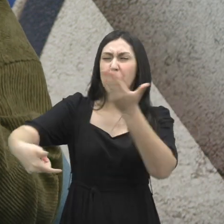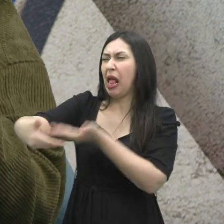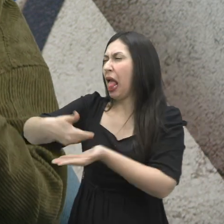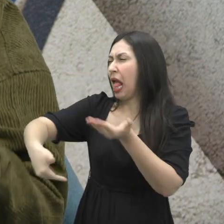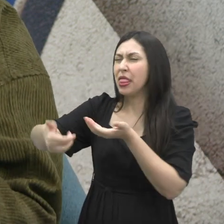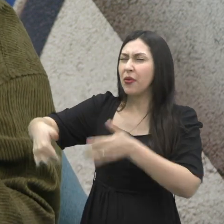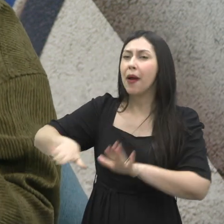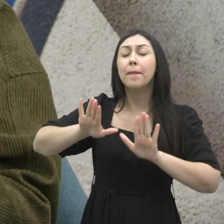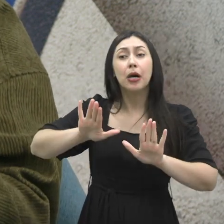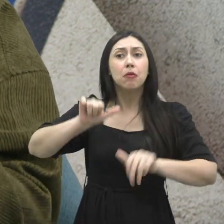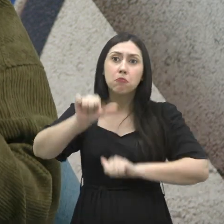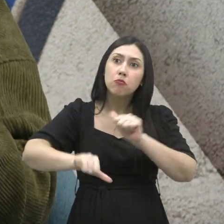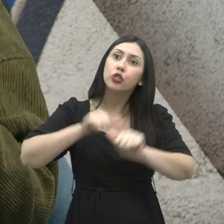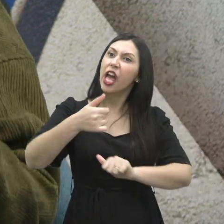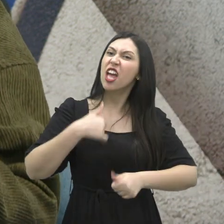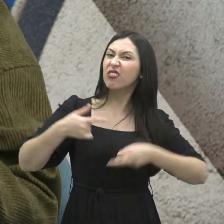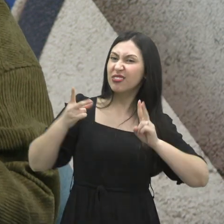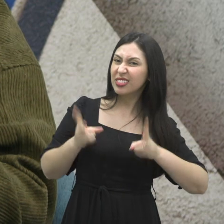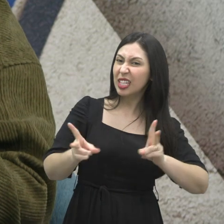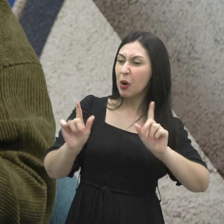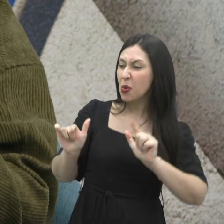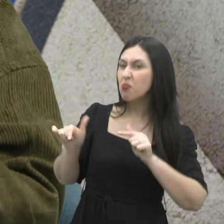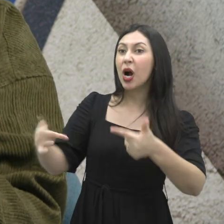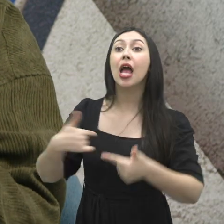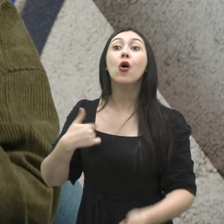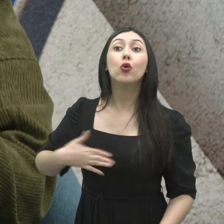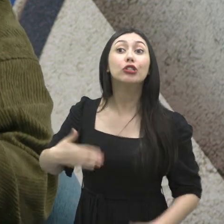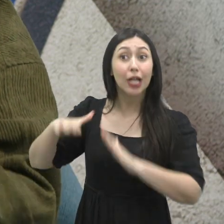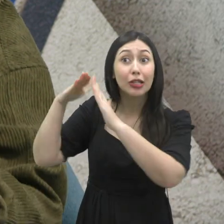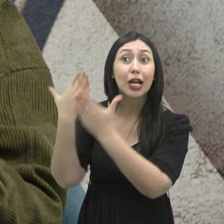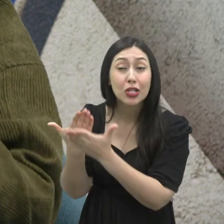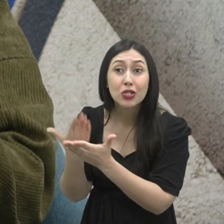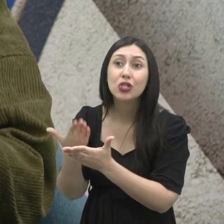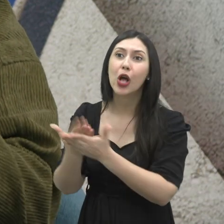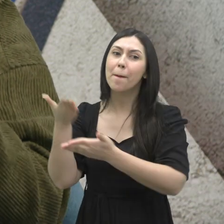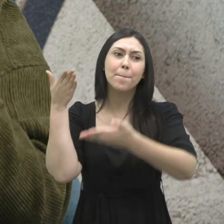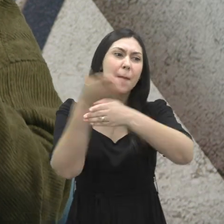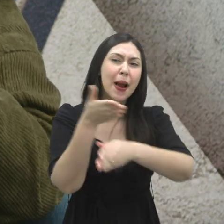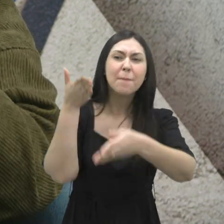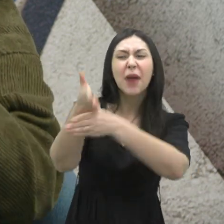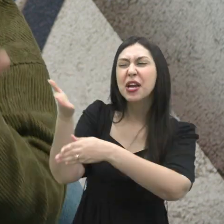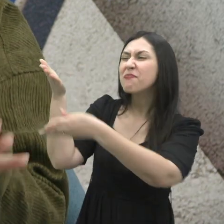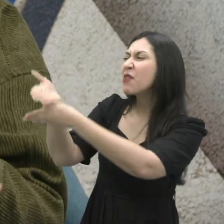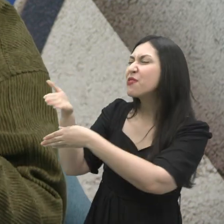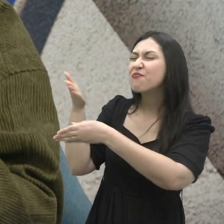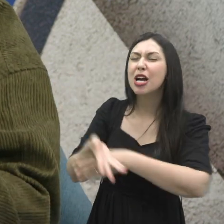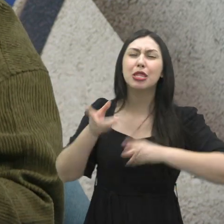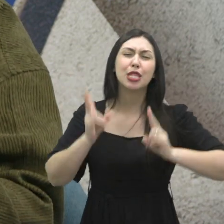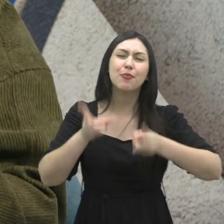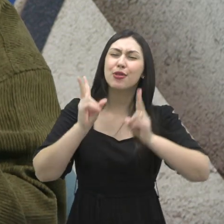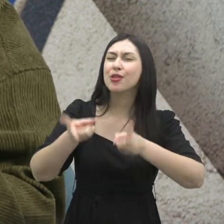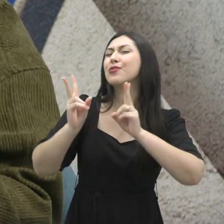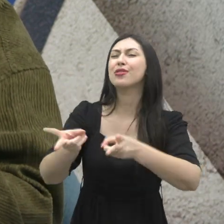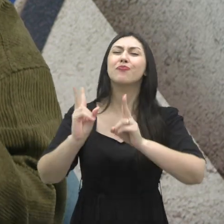eu era muito ativa dentro da escola, eu gostava muito de escola. Eu não faltava, eu participava de grêmio, eu participava de gincana, tudo era eu lá na